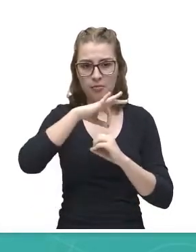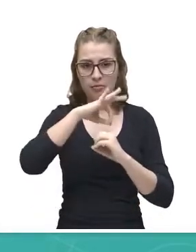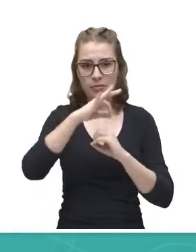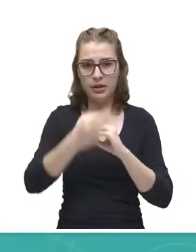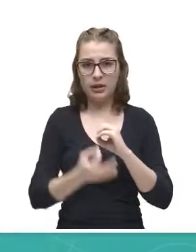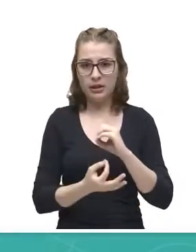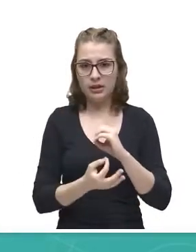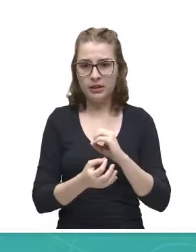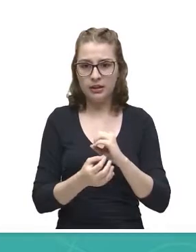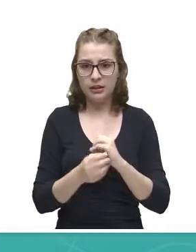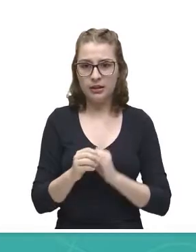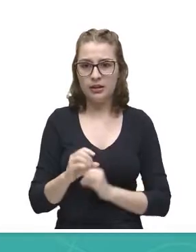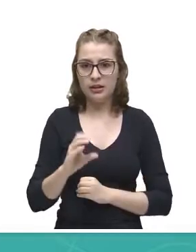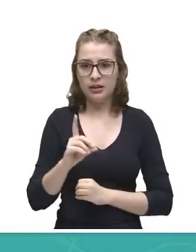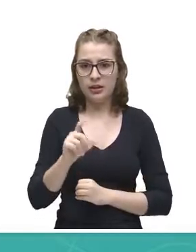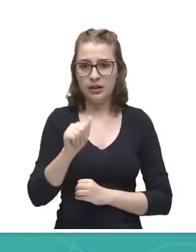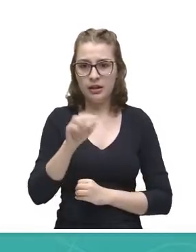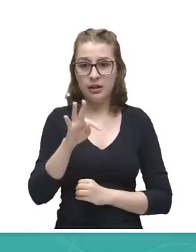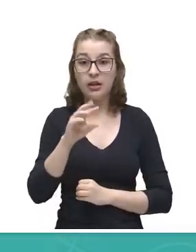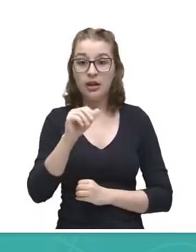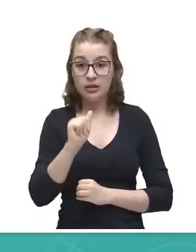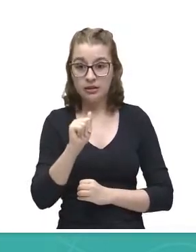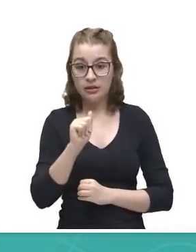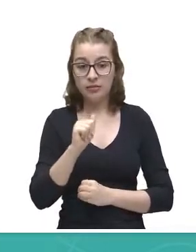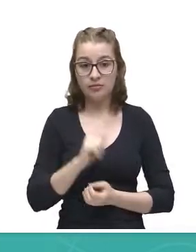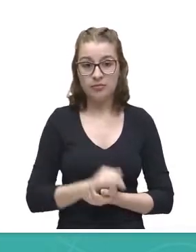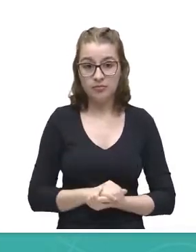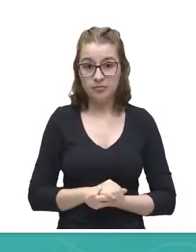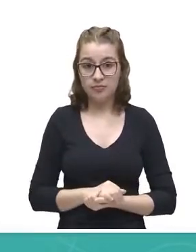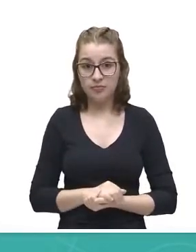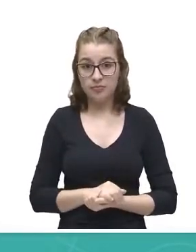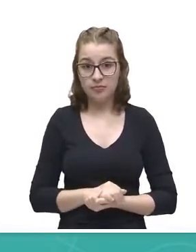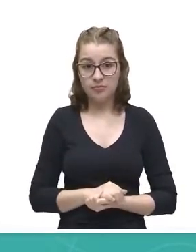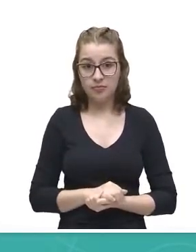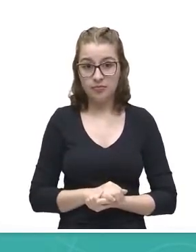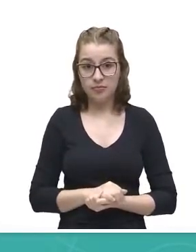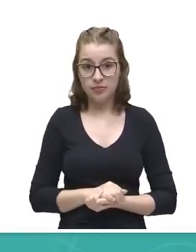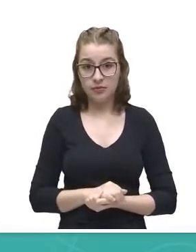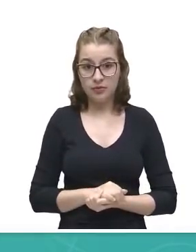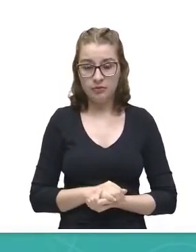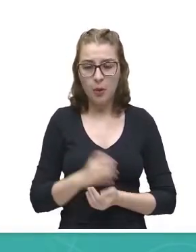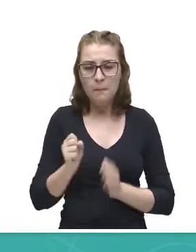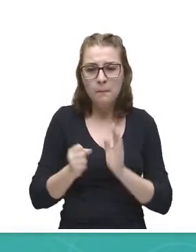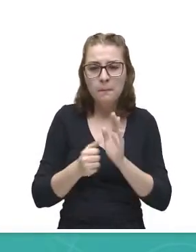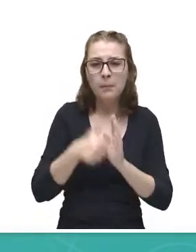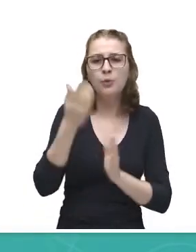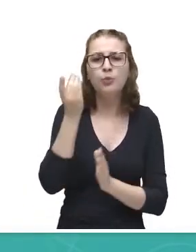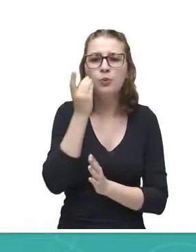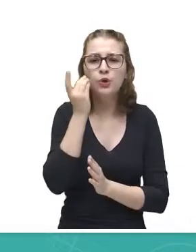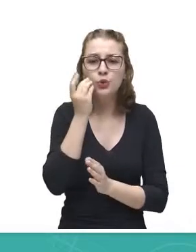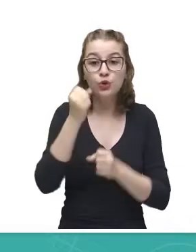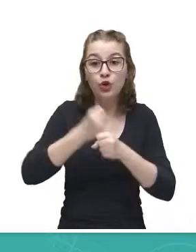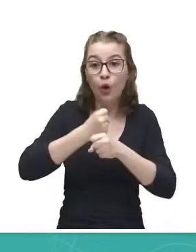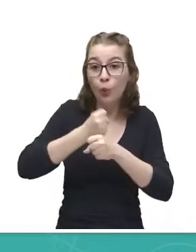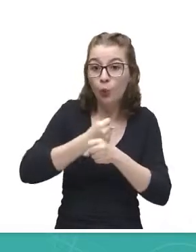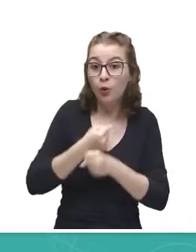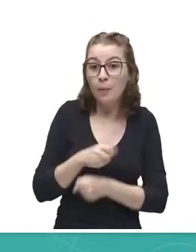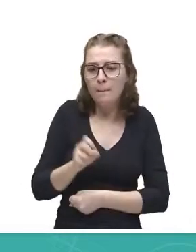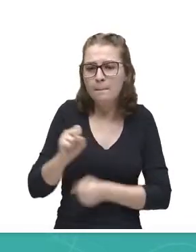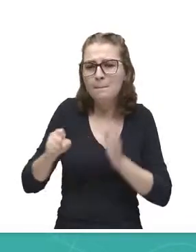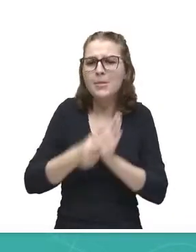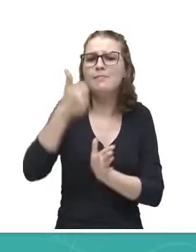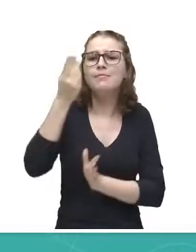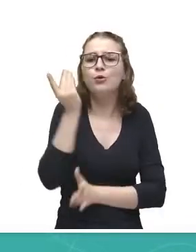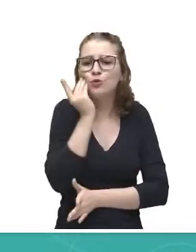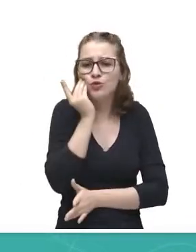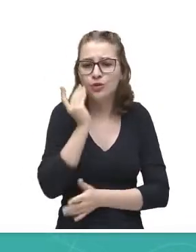da linha internacional da data que vai nos dar aí o primeiro dia do ano, por exemplo, e assim sucessivamente, ok?